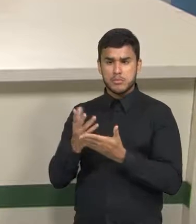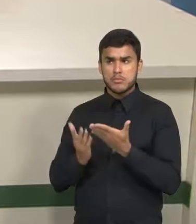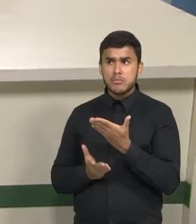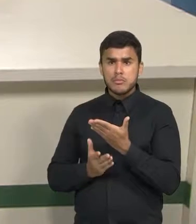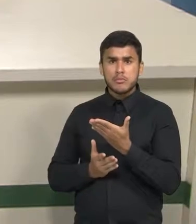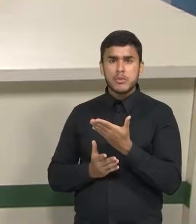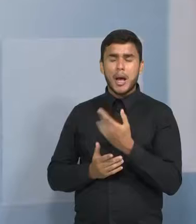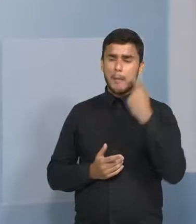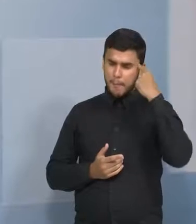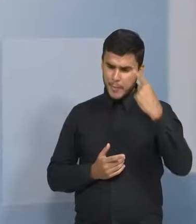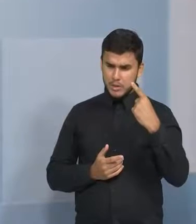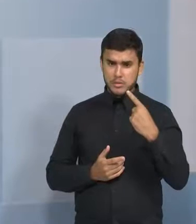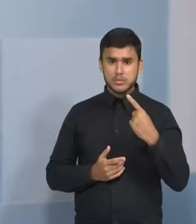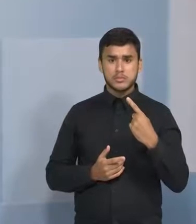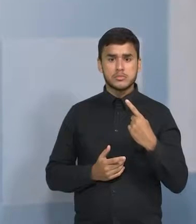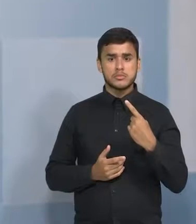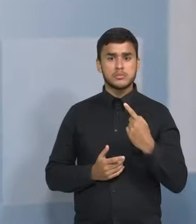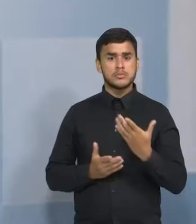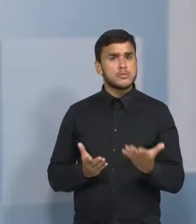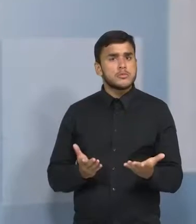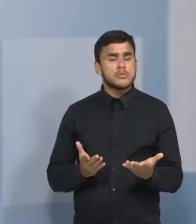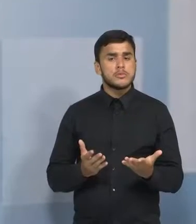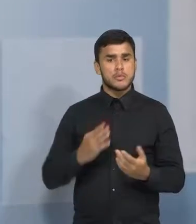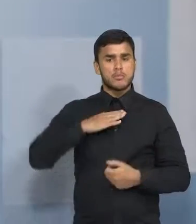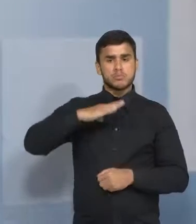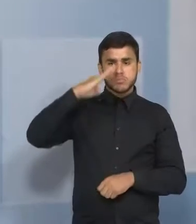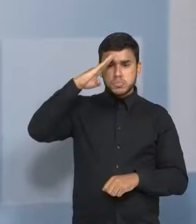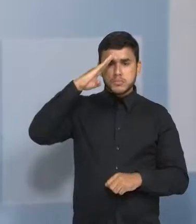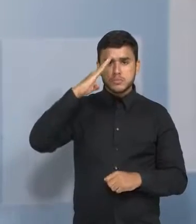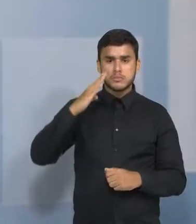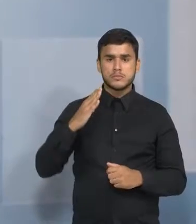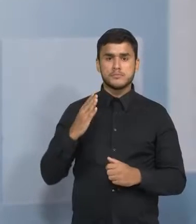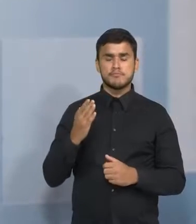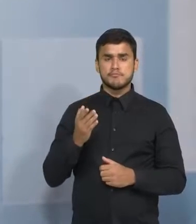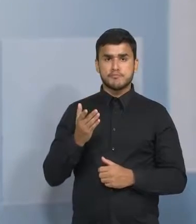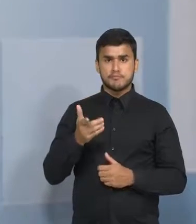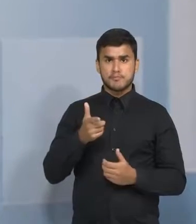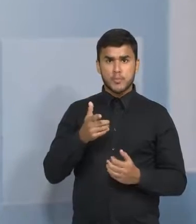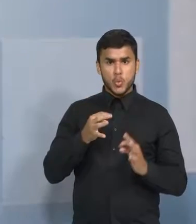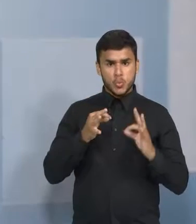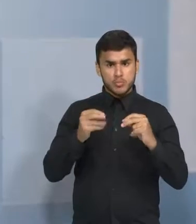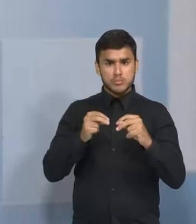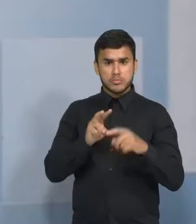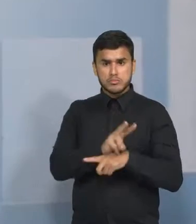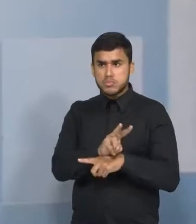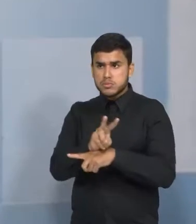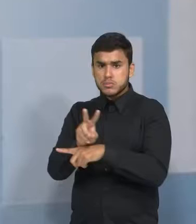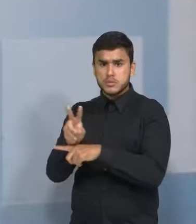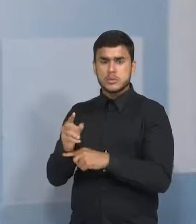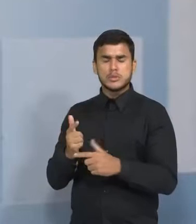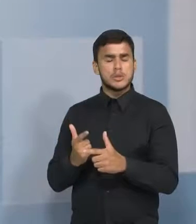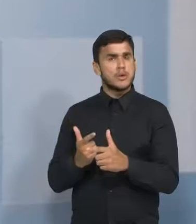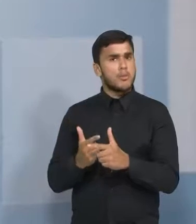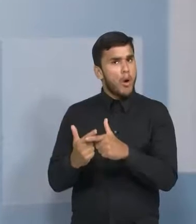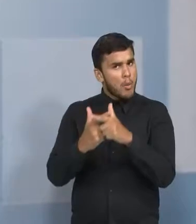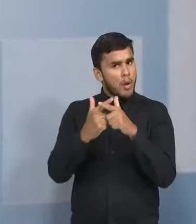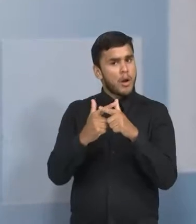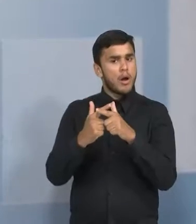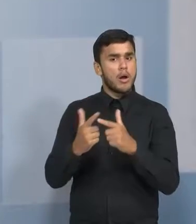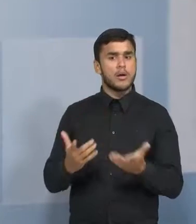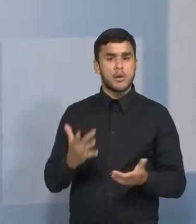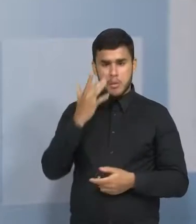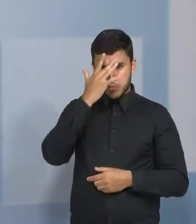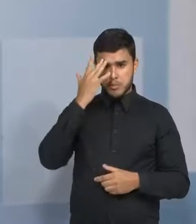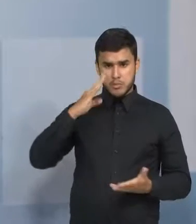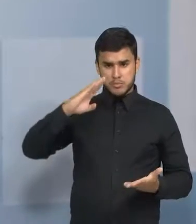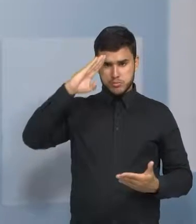policiais. Porque o próprio Exército, esse principalmente, vem sofrendo muito. O nosso soldado, ele